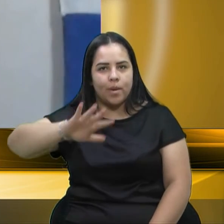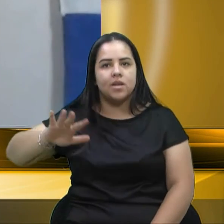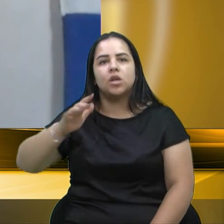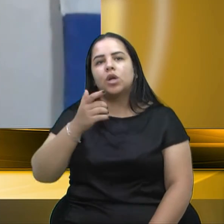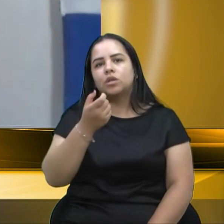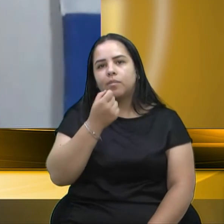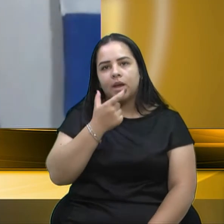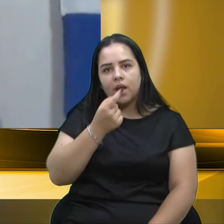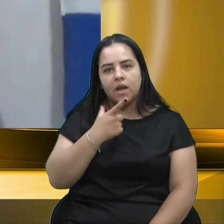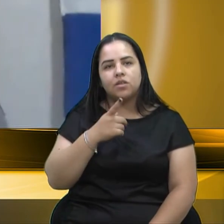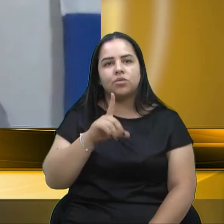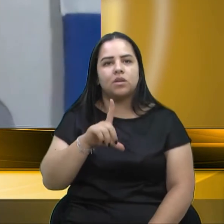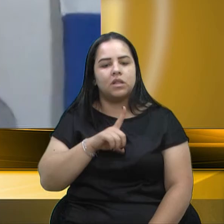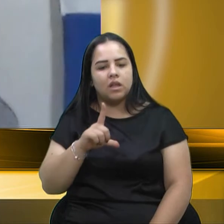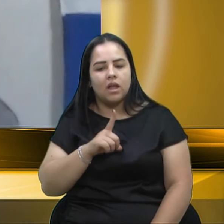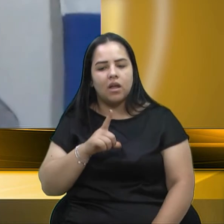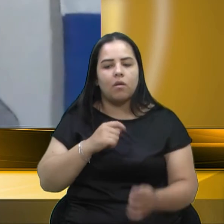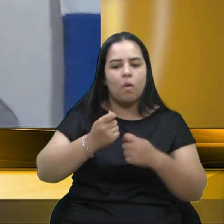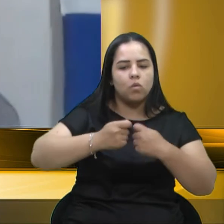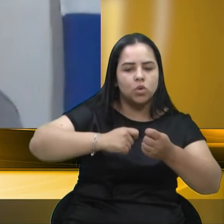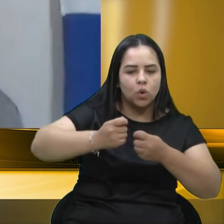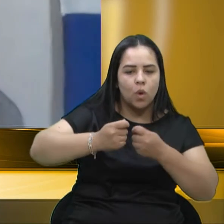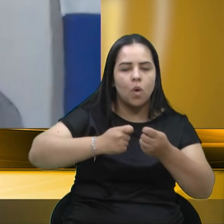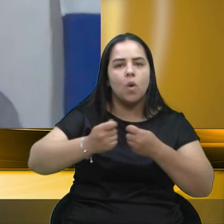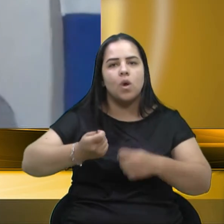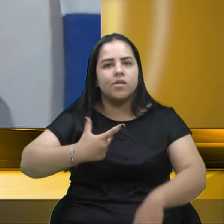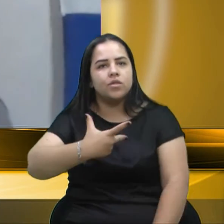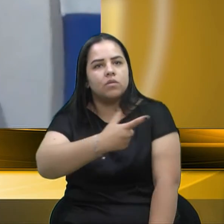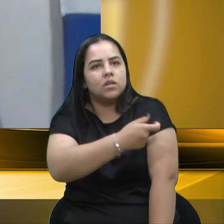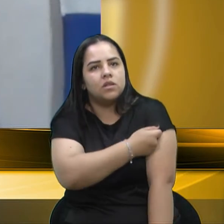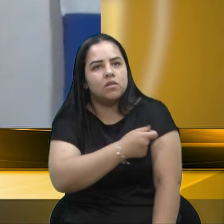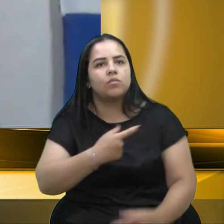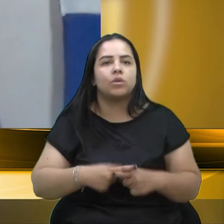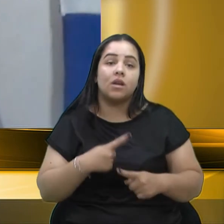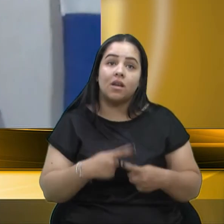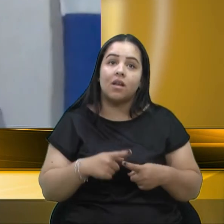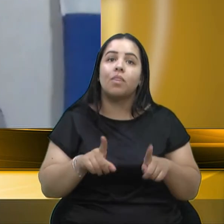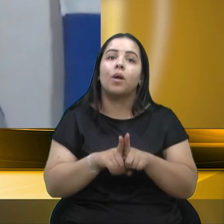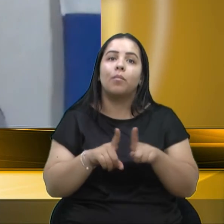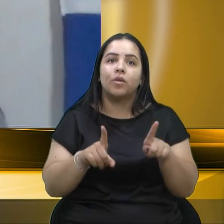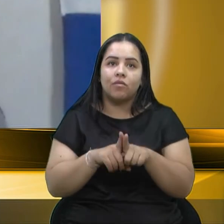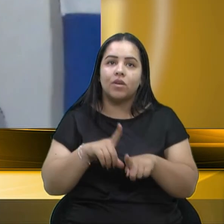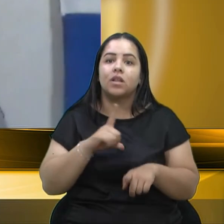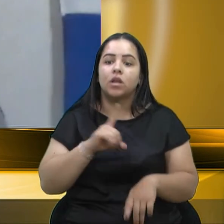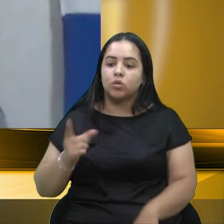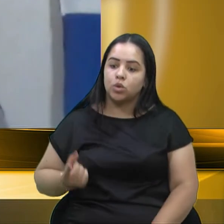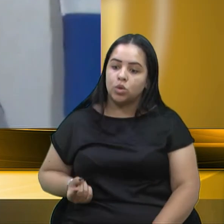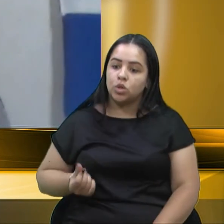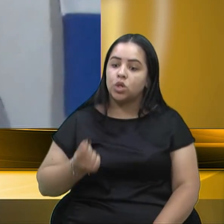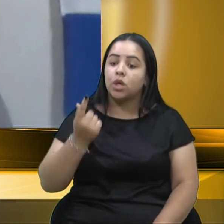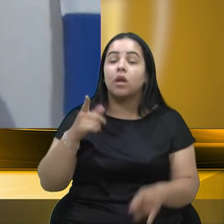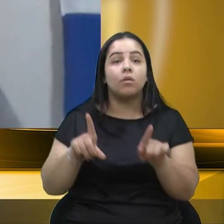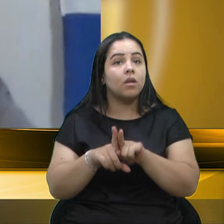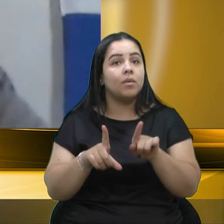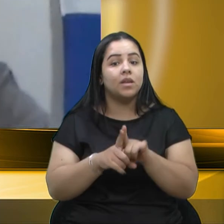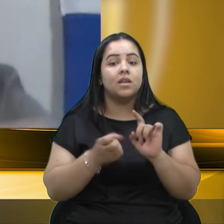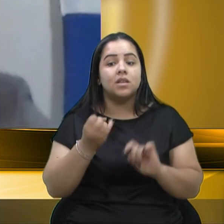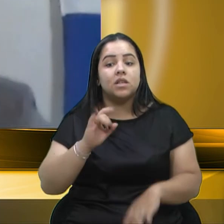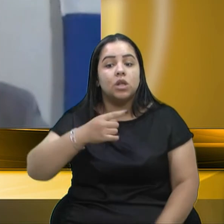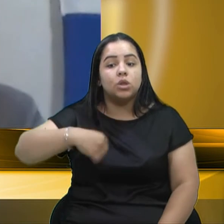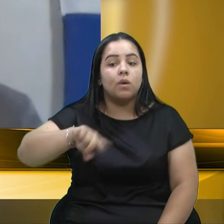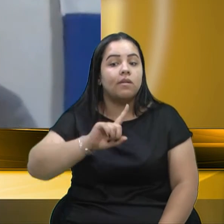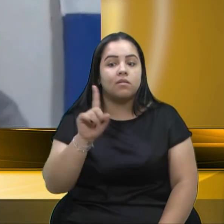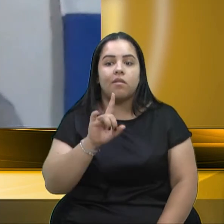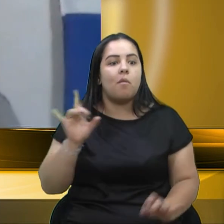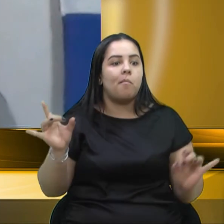um potencial metal mecânico como a nossa, vai ter impacto também no setor econômico. Então, se nós não estivermos